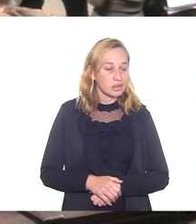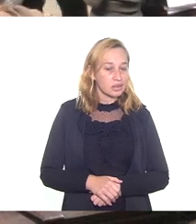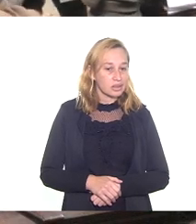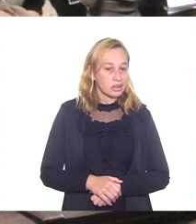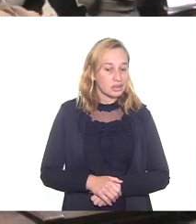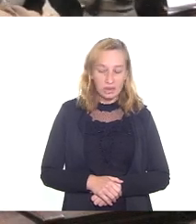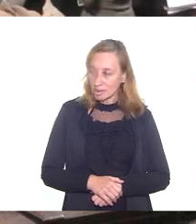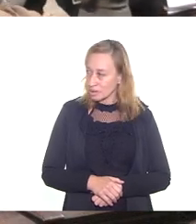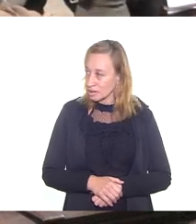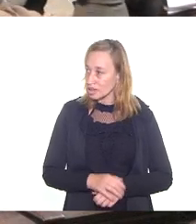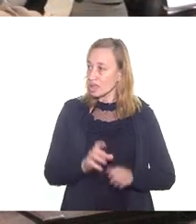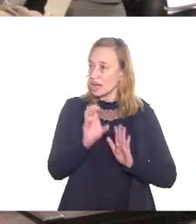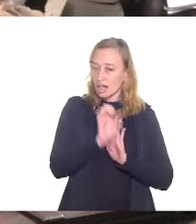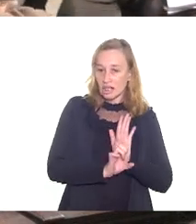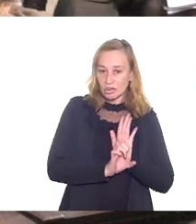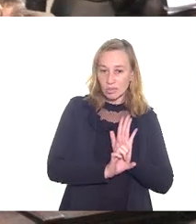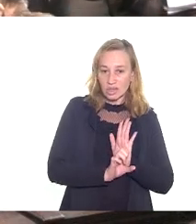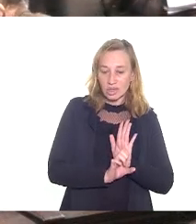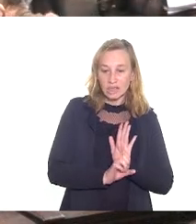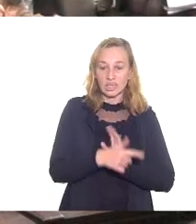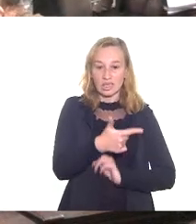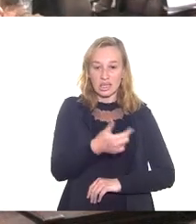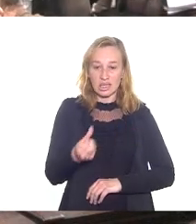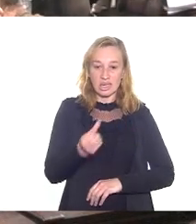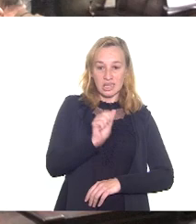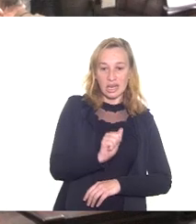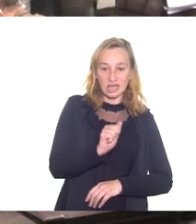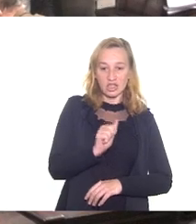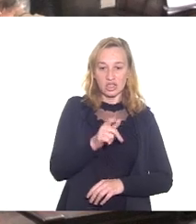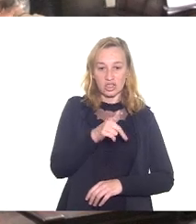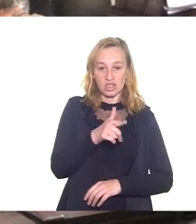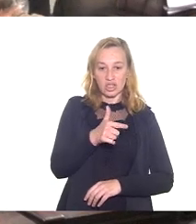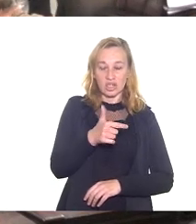Anterior também, a emenda constitucional 46A de 20 vai à promulgação.